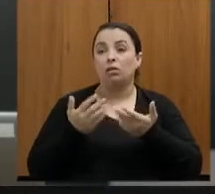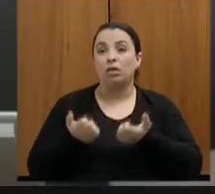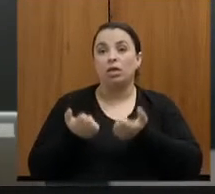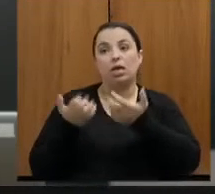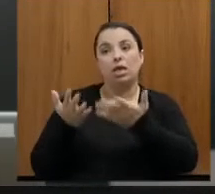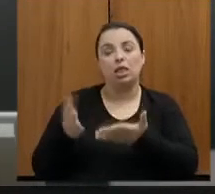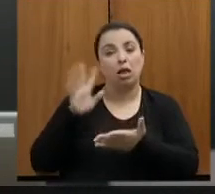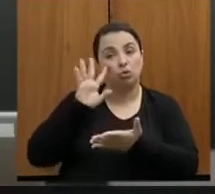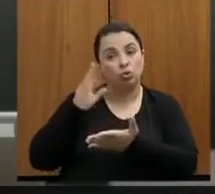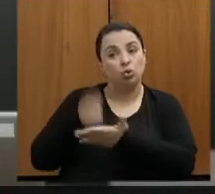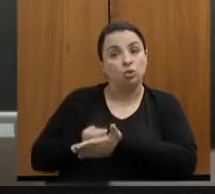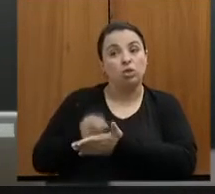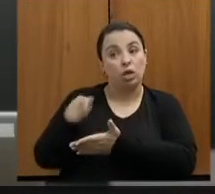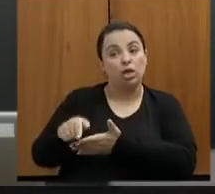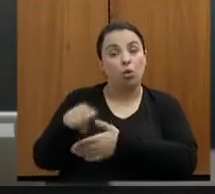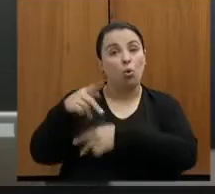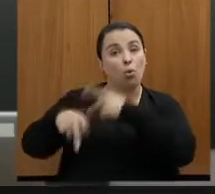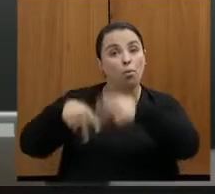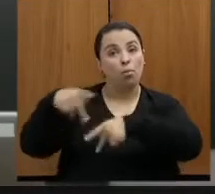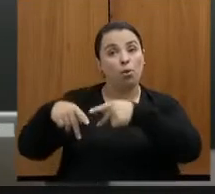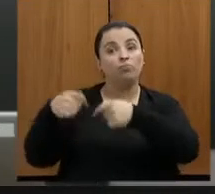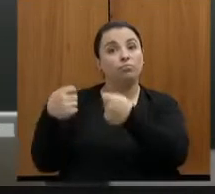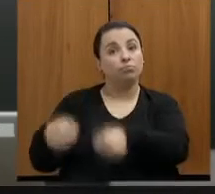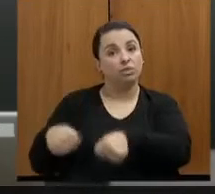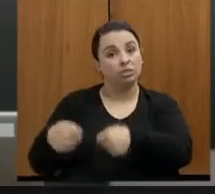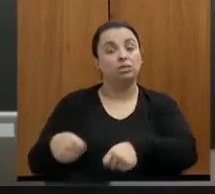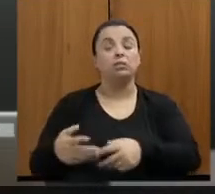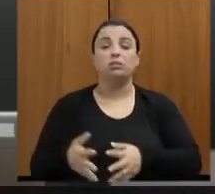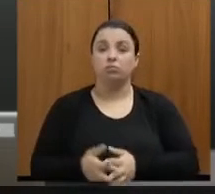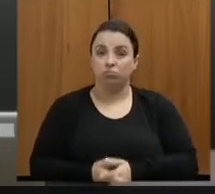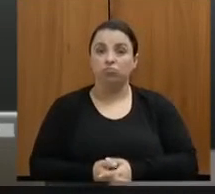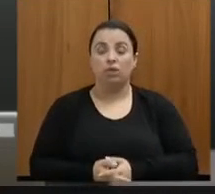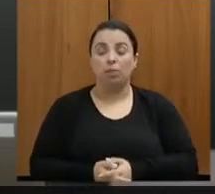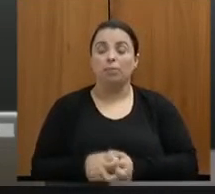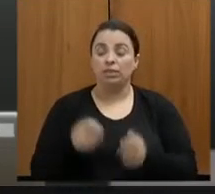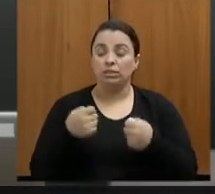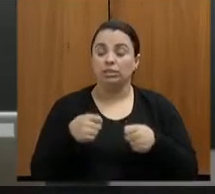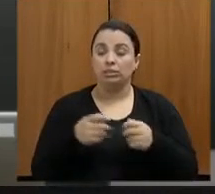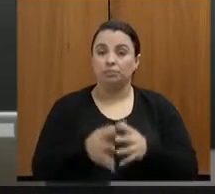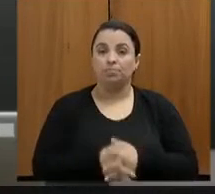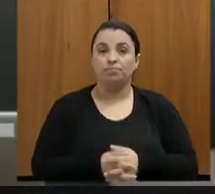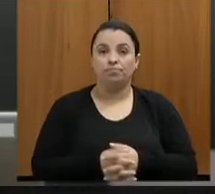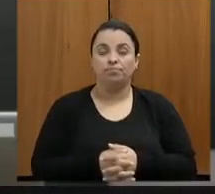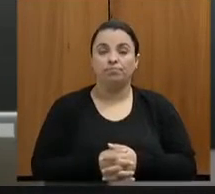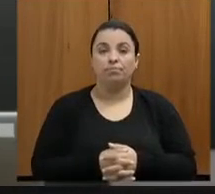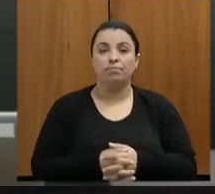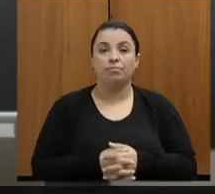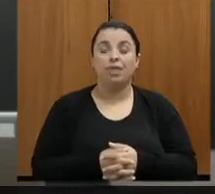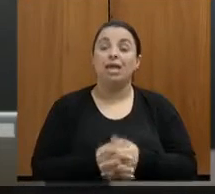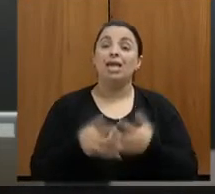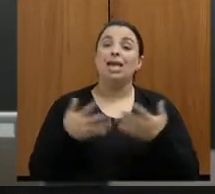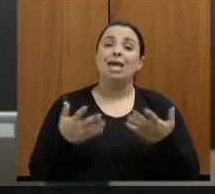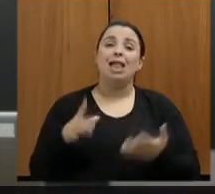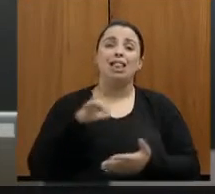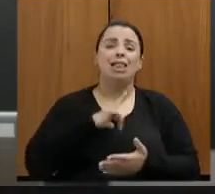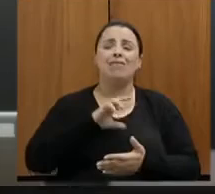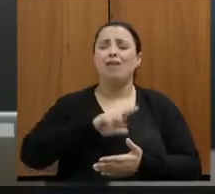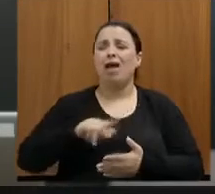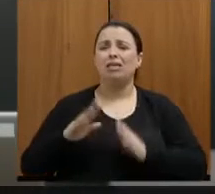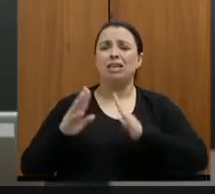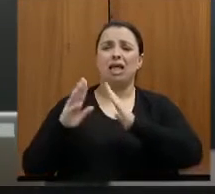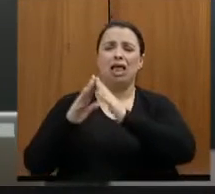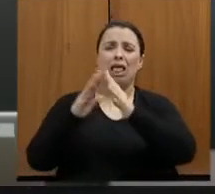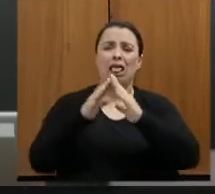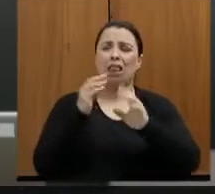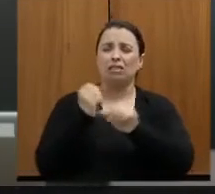solução que a população precisa. As construções irregulares que se multiplicam às